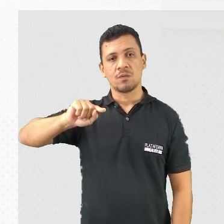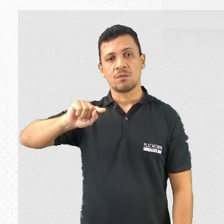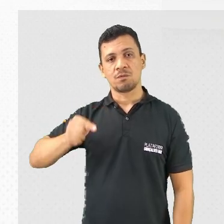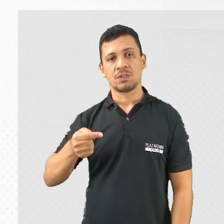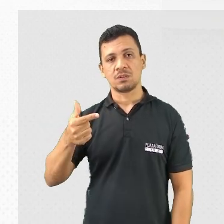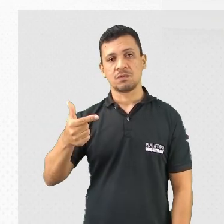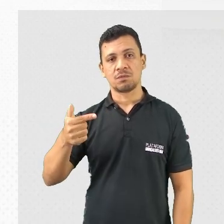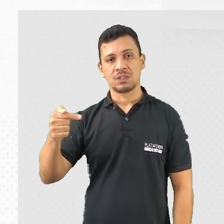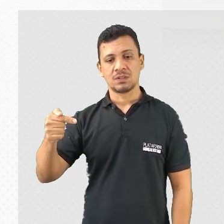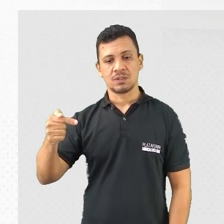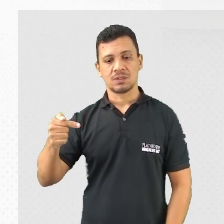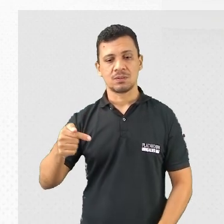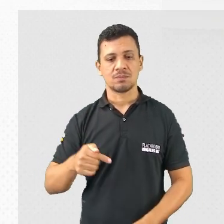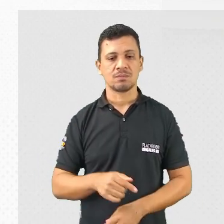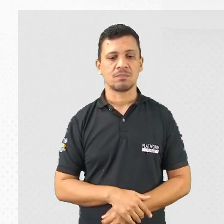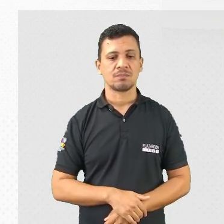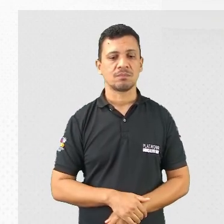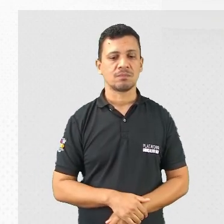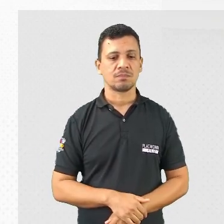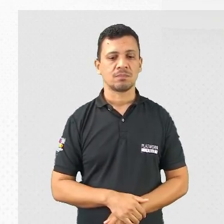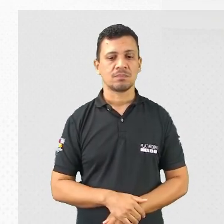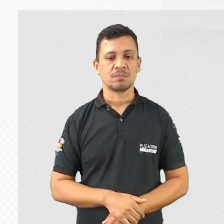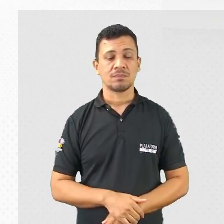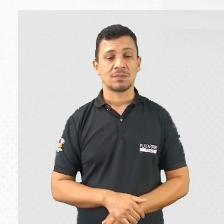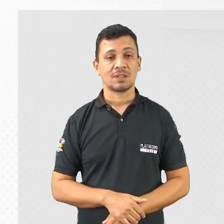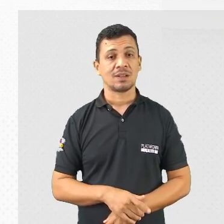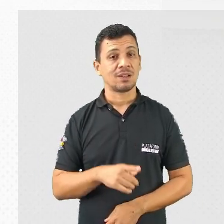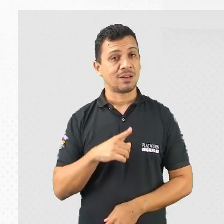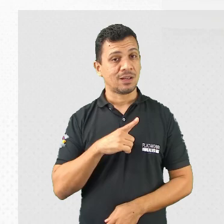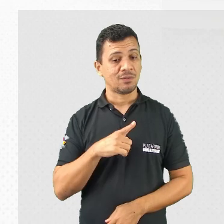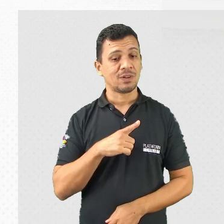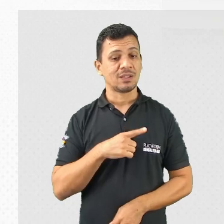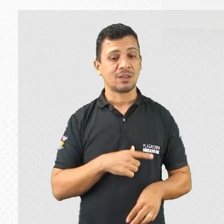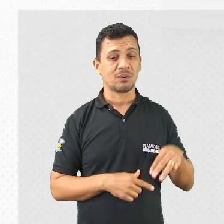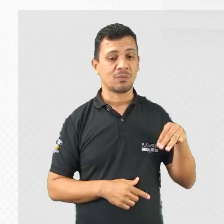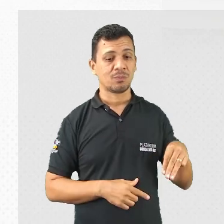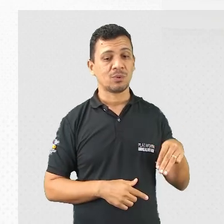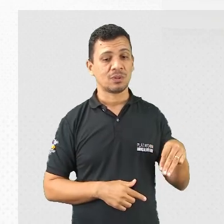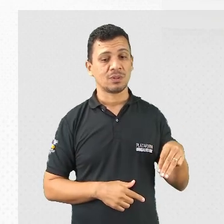1,27, beleza? E aí você vai ter um montante